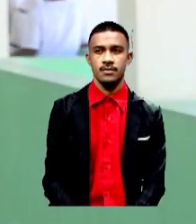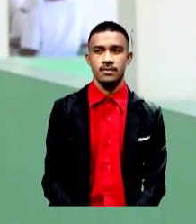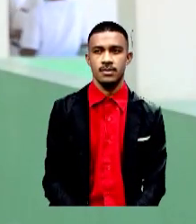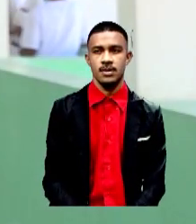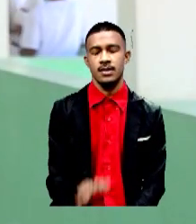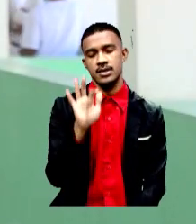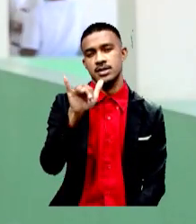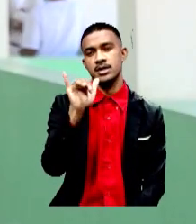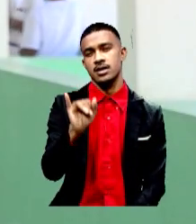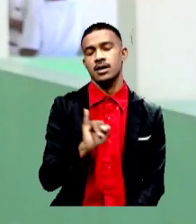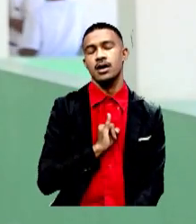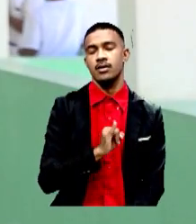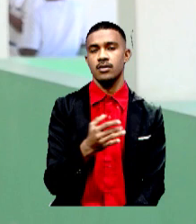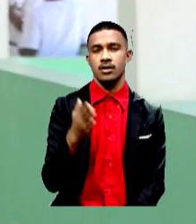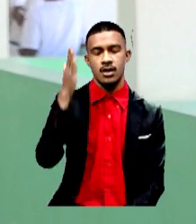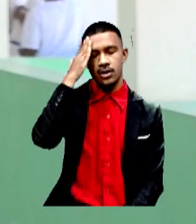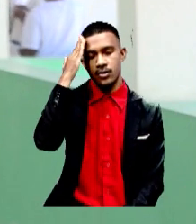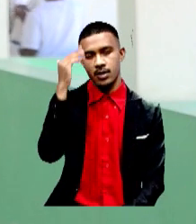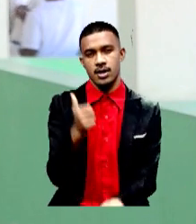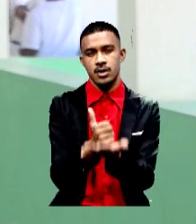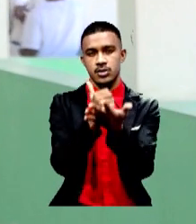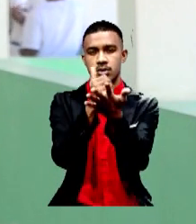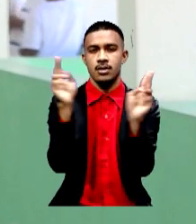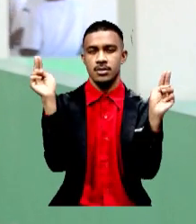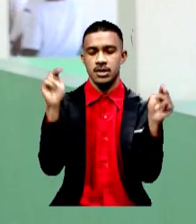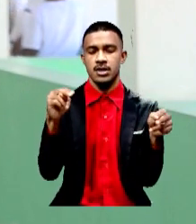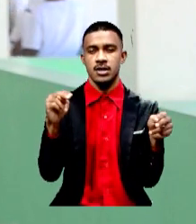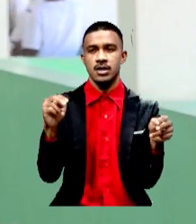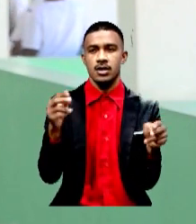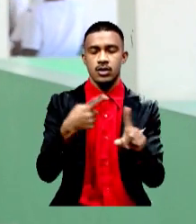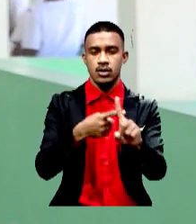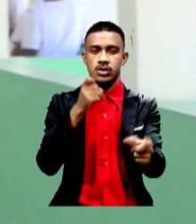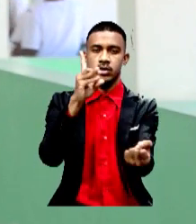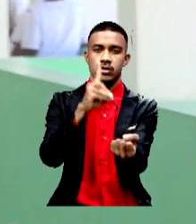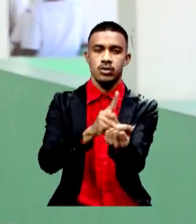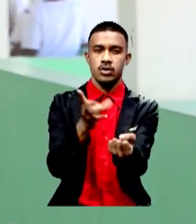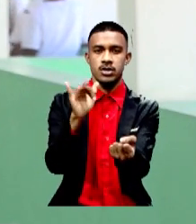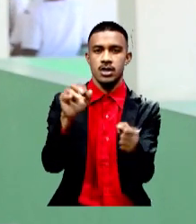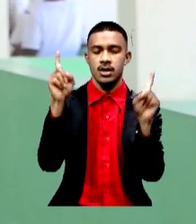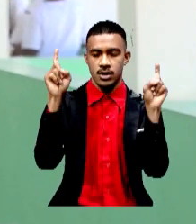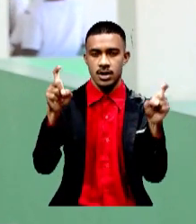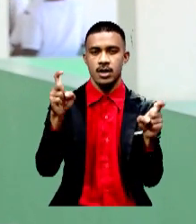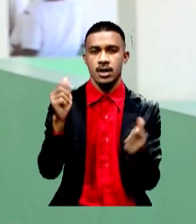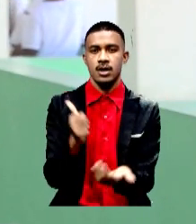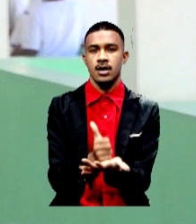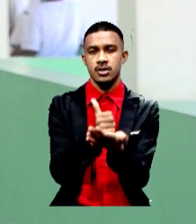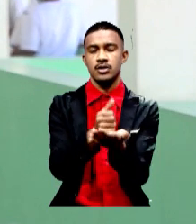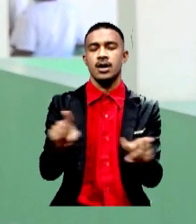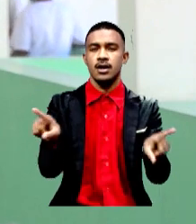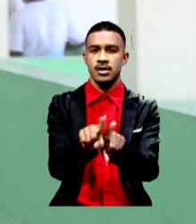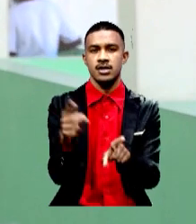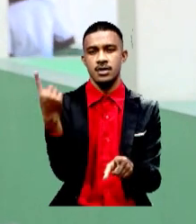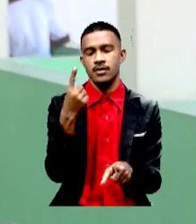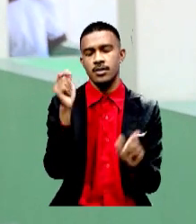Sinya nun ida na tratamento presija di si dator silan san ting tratamento snes nelet per ani